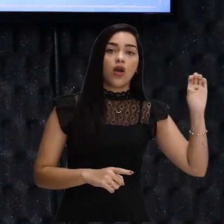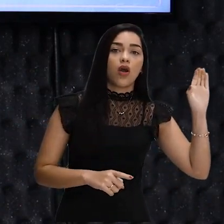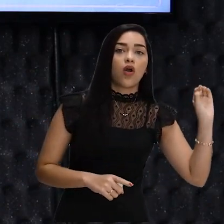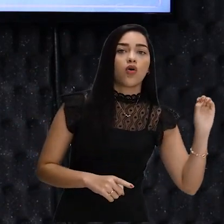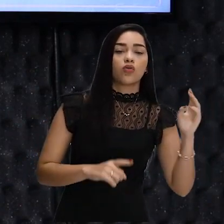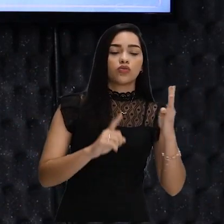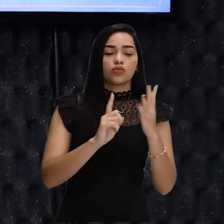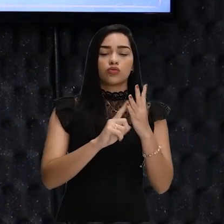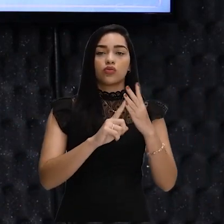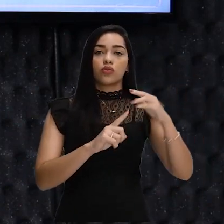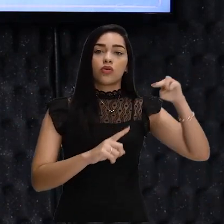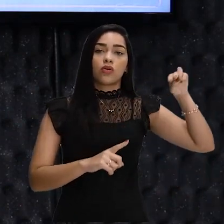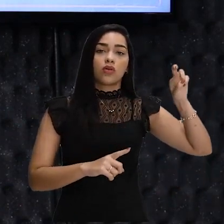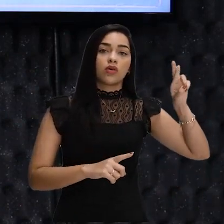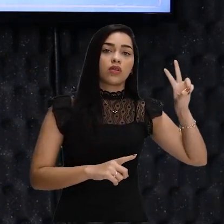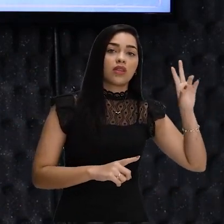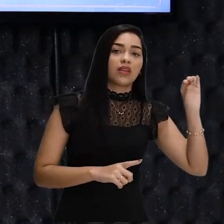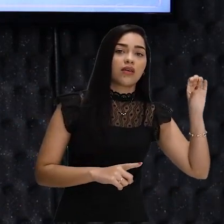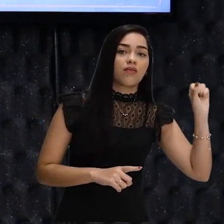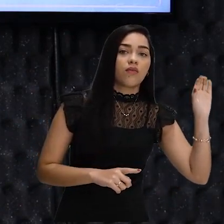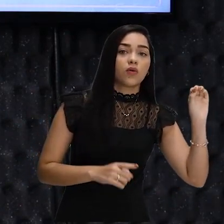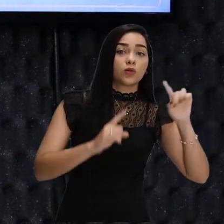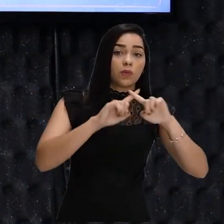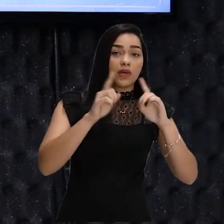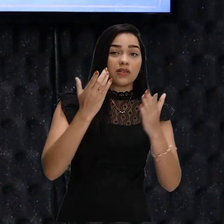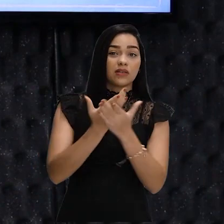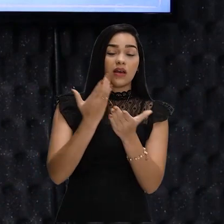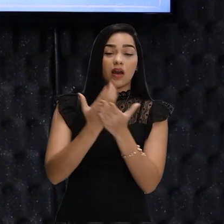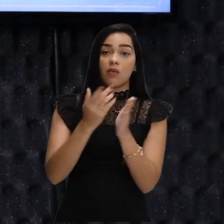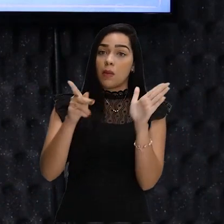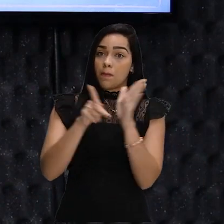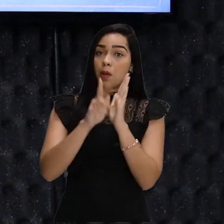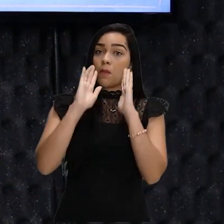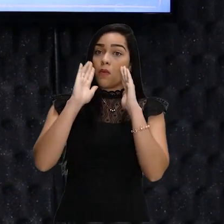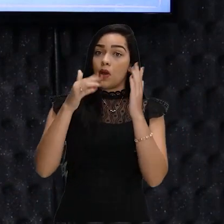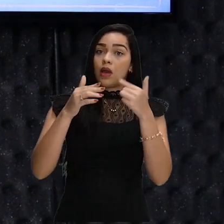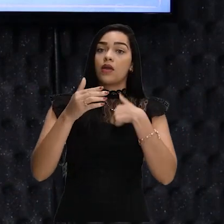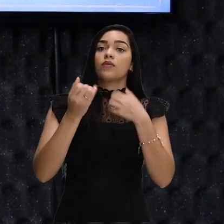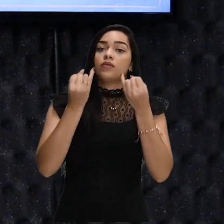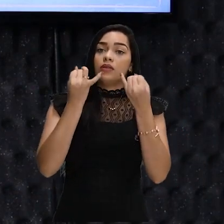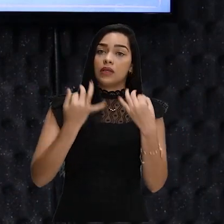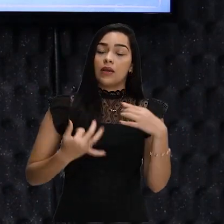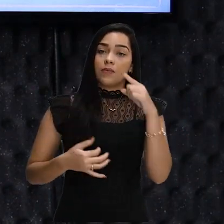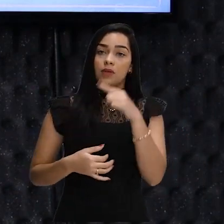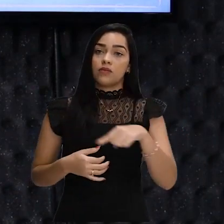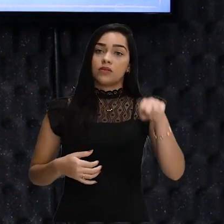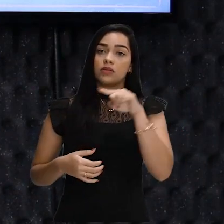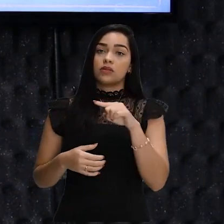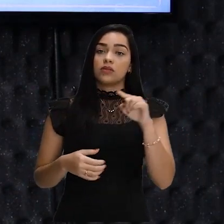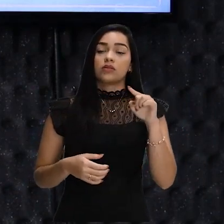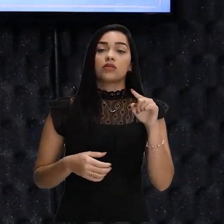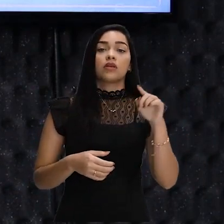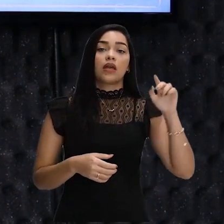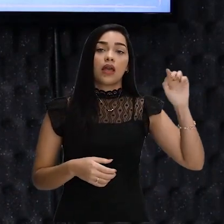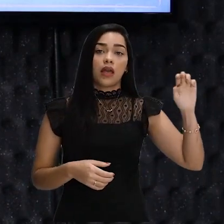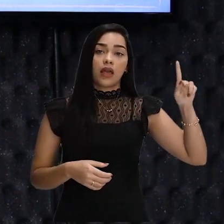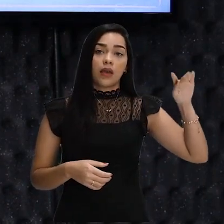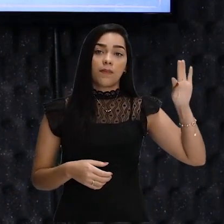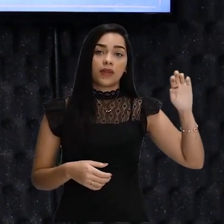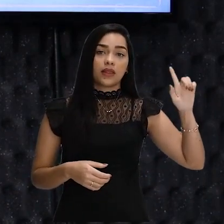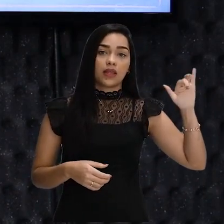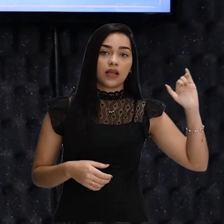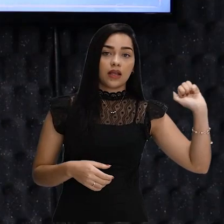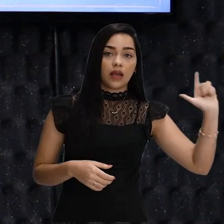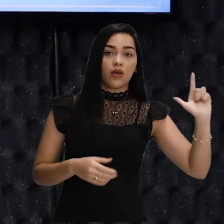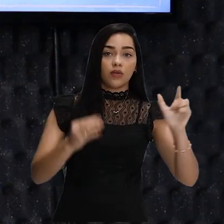vamos falar de tecido nervoso. Mas nessa aula especificamente, eu vou explicar para vocês aqui sobre tecido epitelial. Tá?